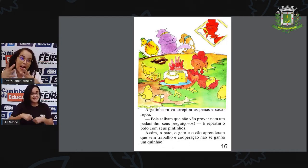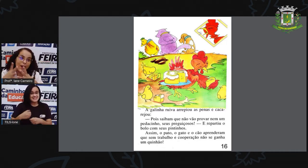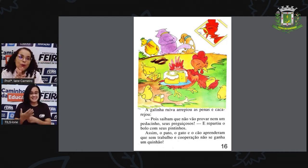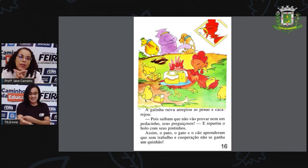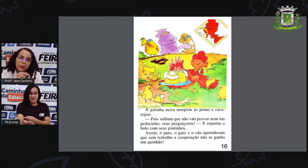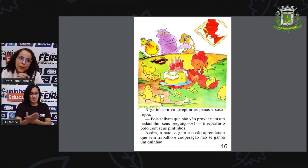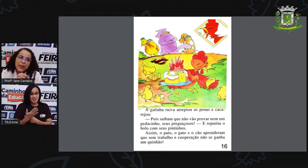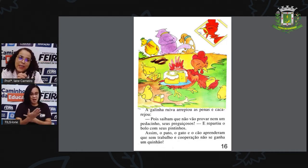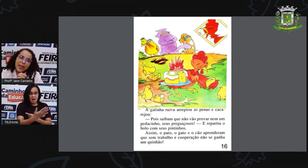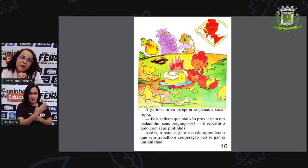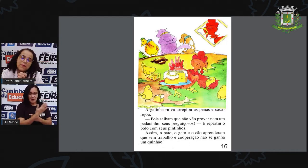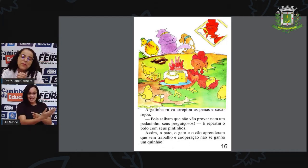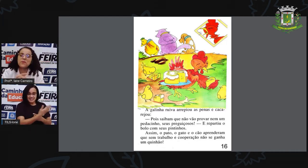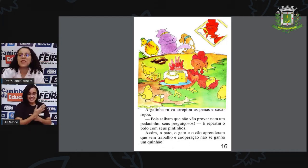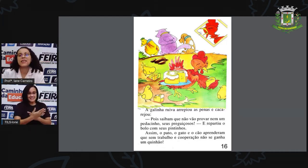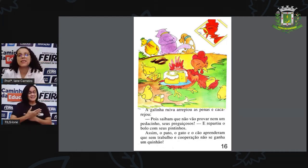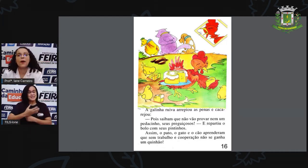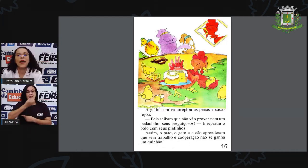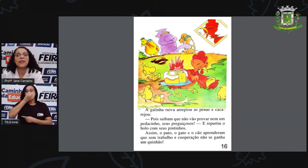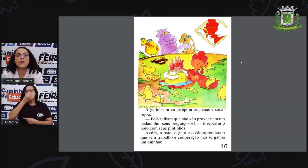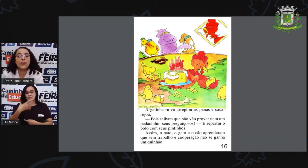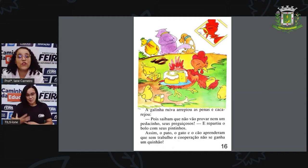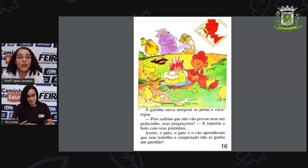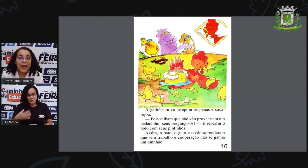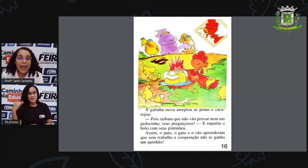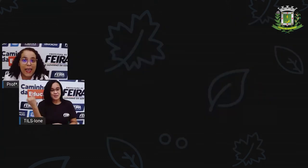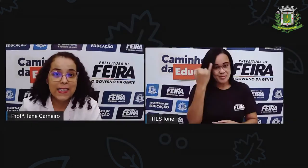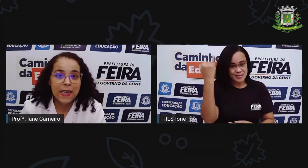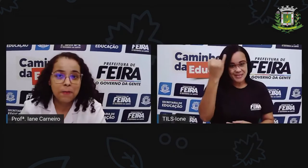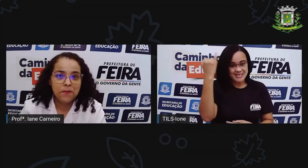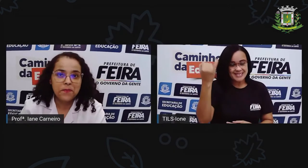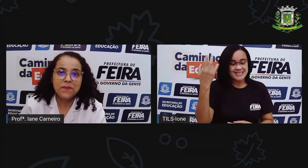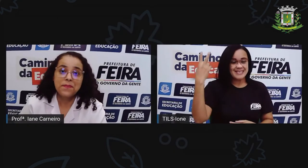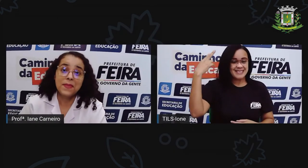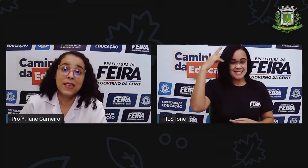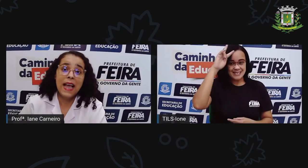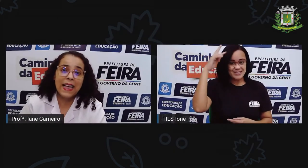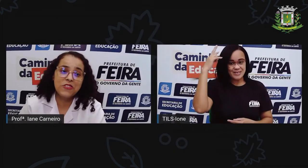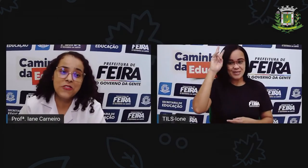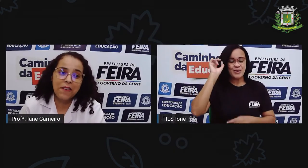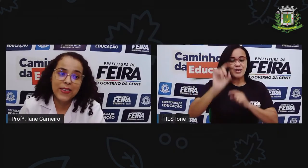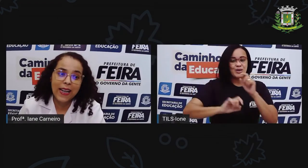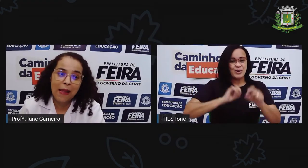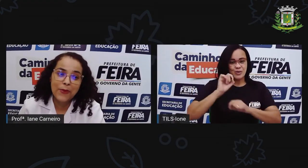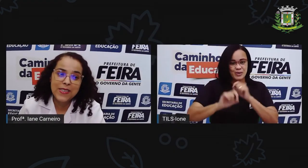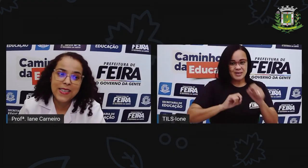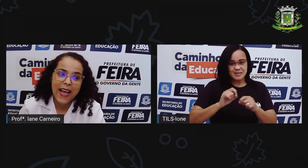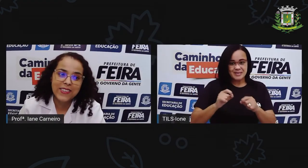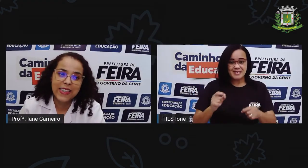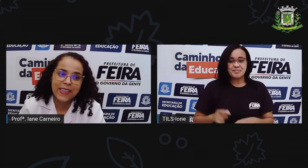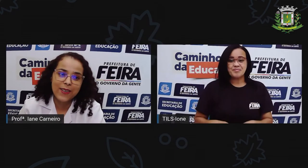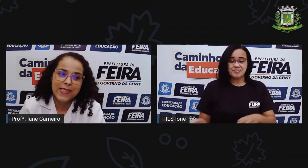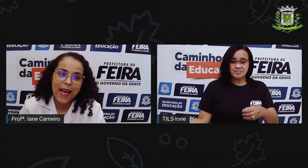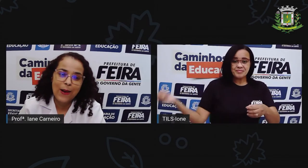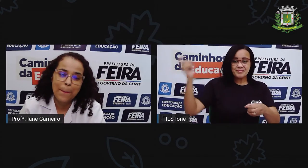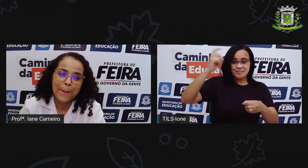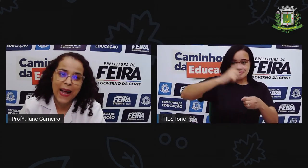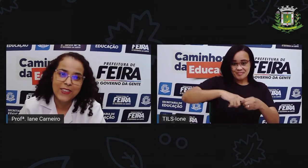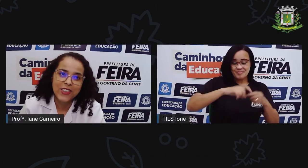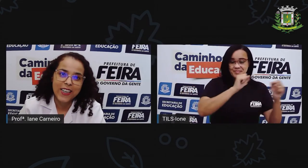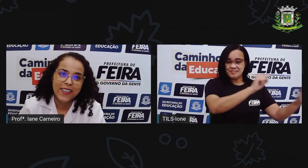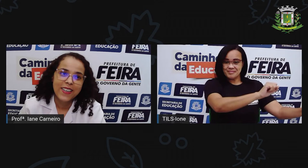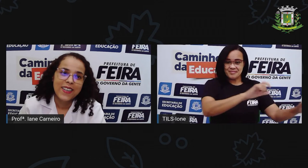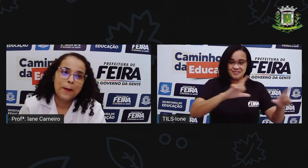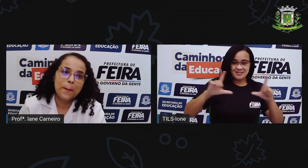ajudar, contribuir, né? Então, é isso. A história é essa. E aí, a gente vai voltar lá para o slide da nossa aula